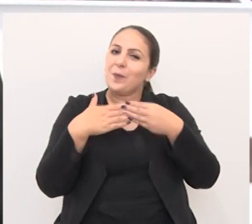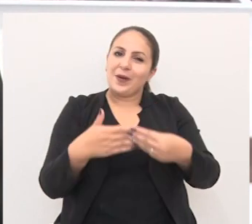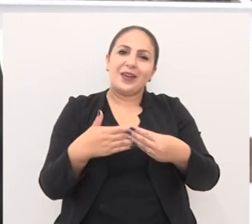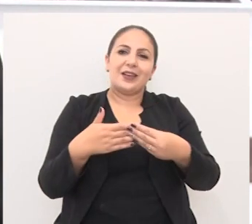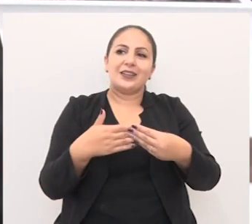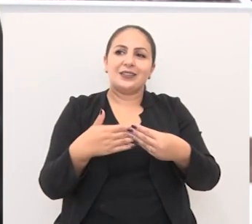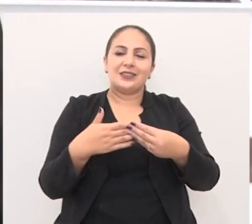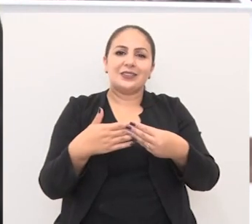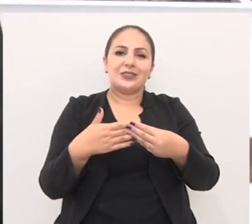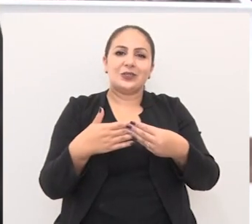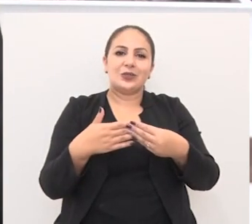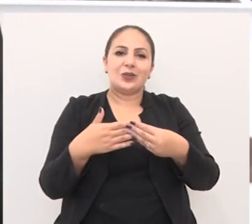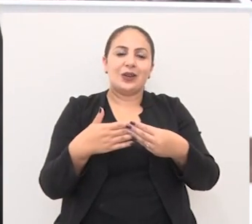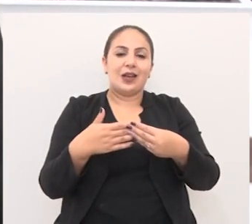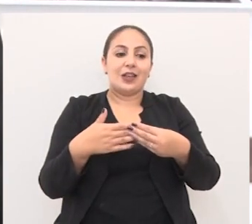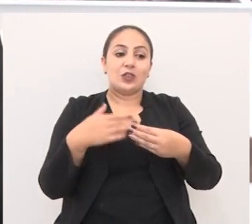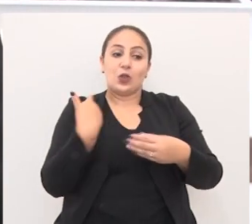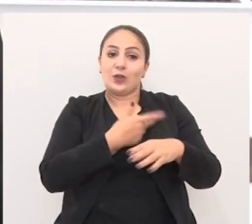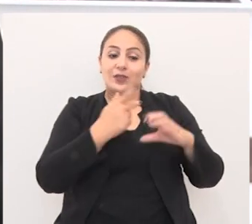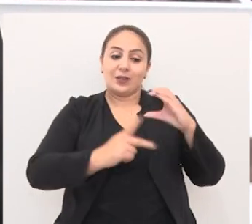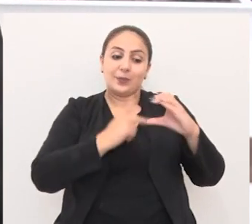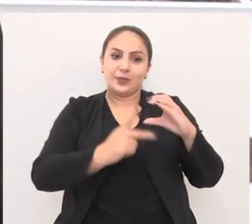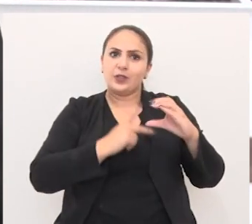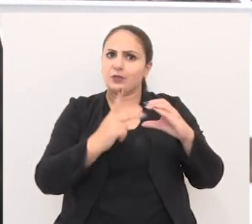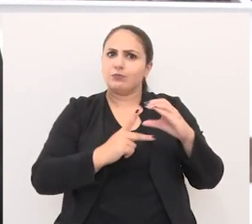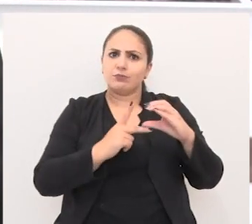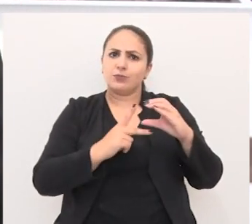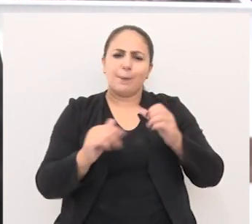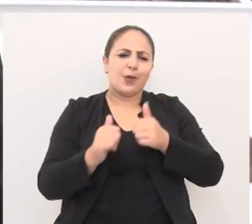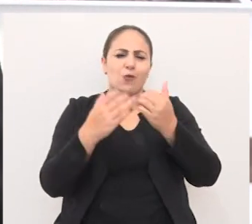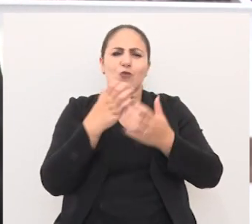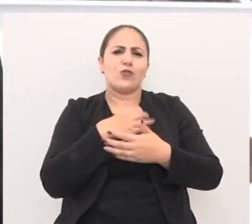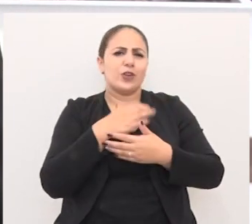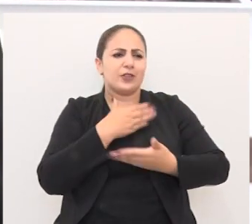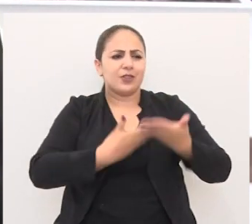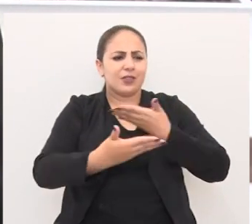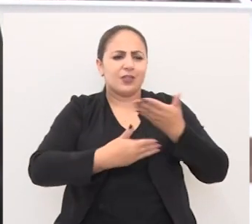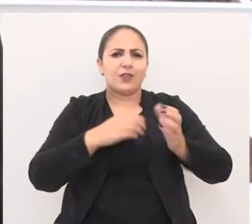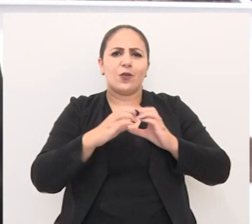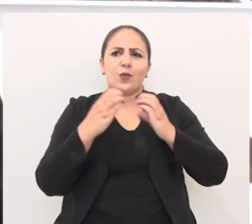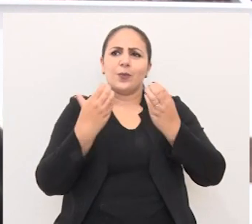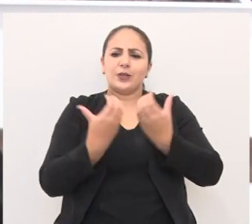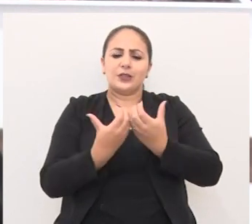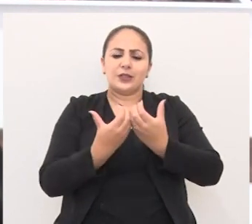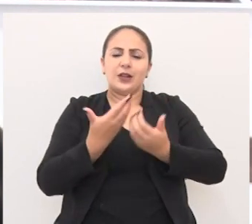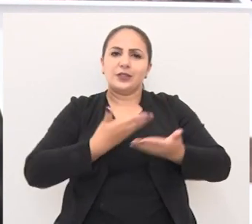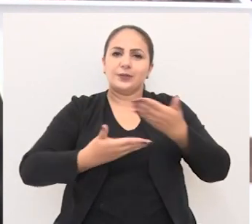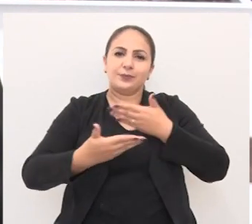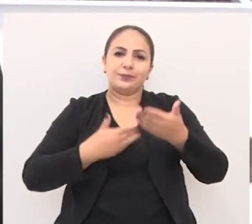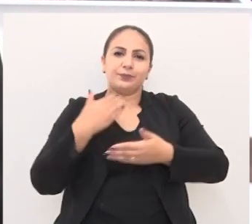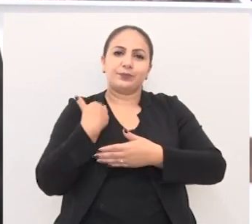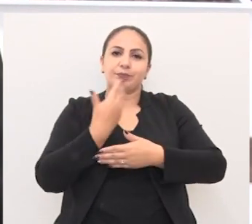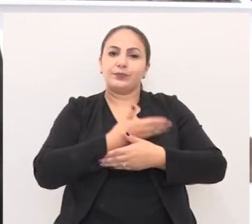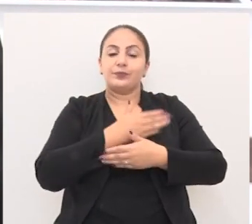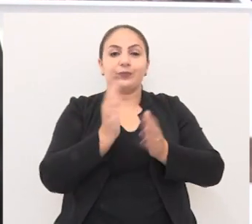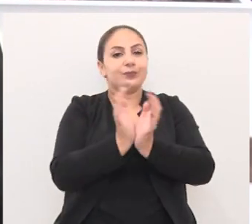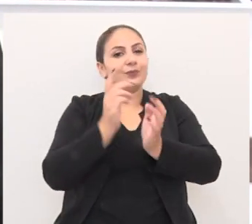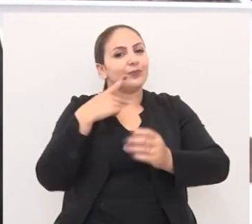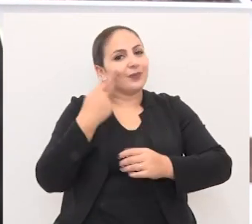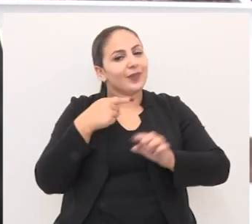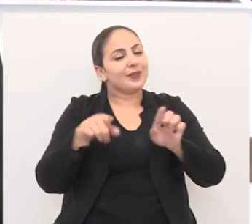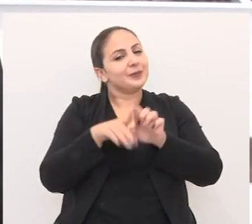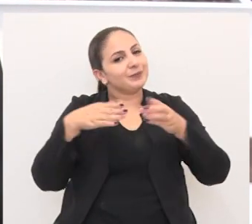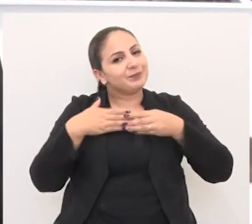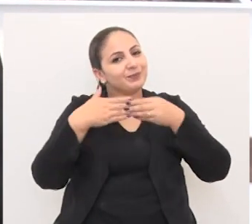rédeas da nossa Casa Legislativa da melhor forma possível, atendendo a nossa comunidade, atendendo nossos colegas vereadores e